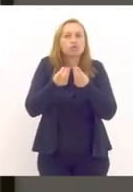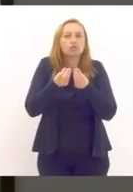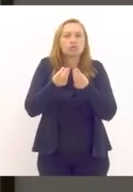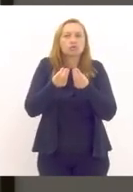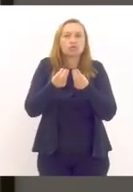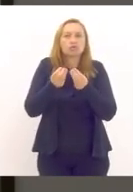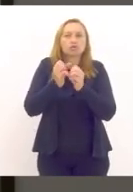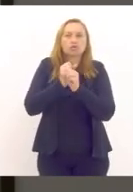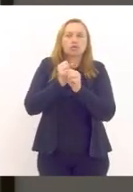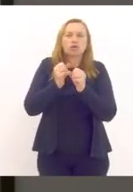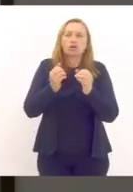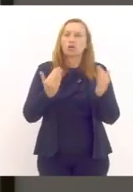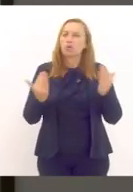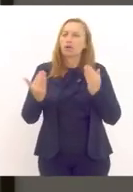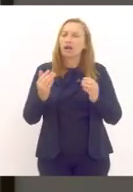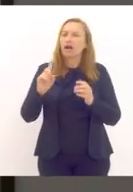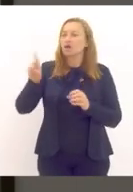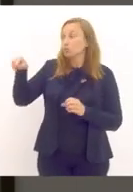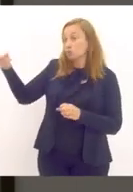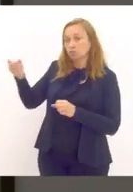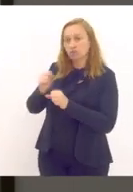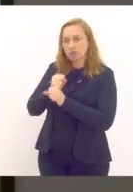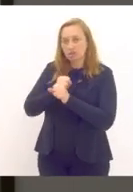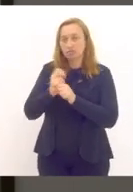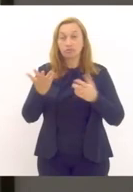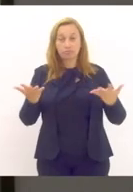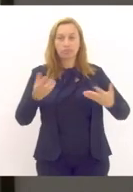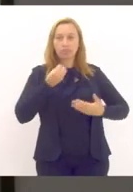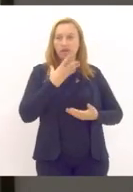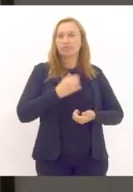aos anos anteriores. Bem,